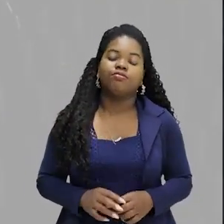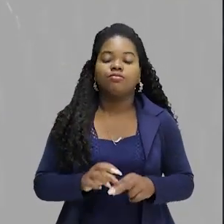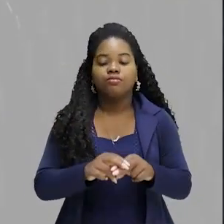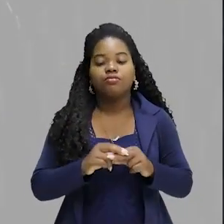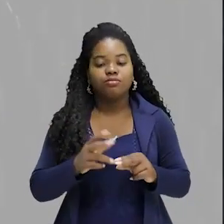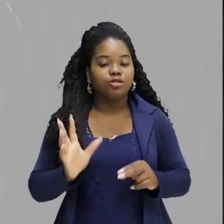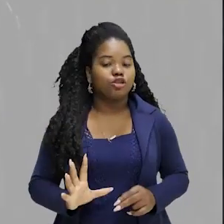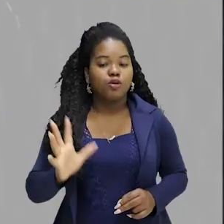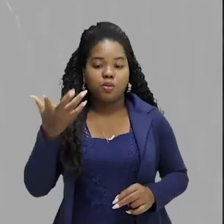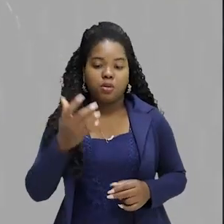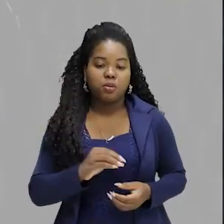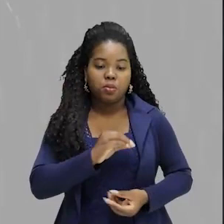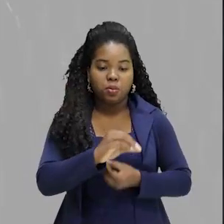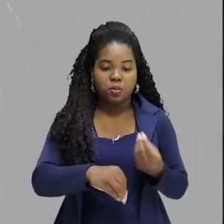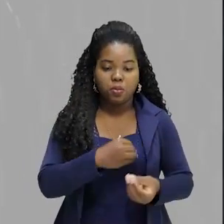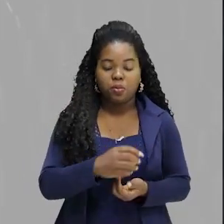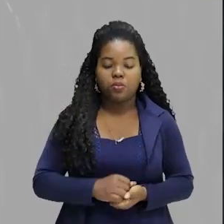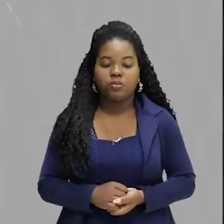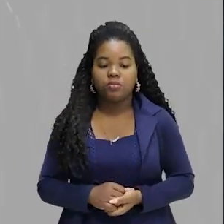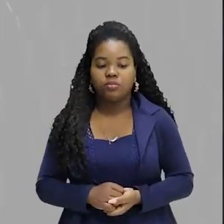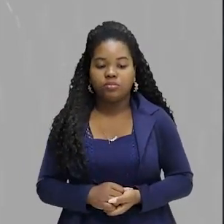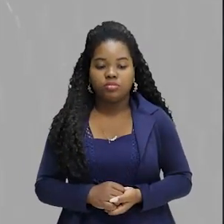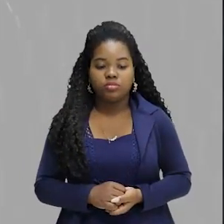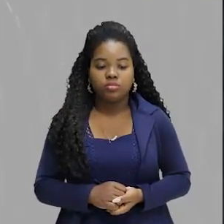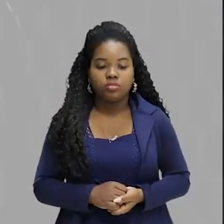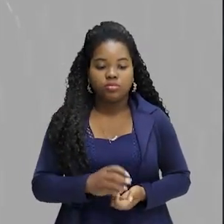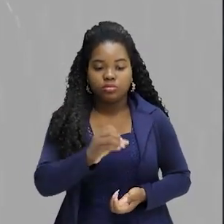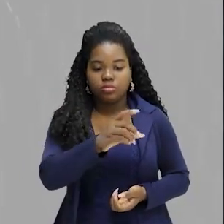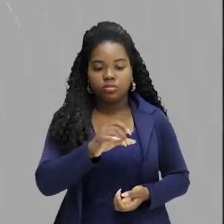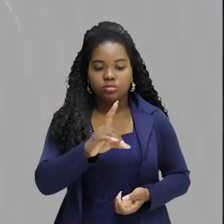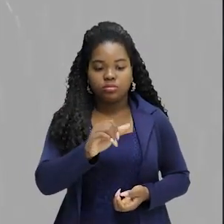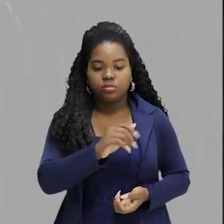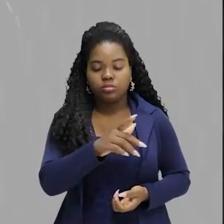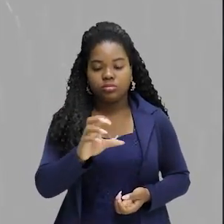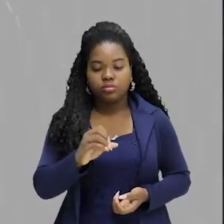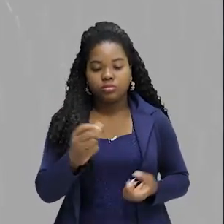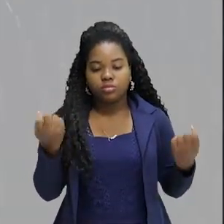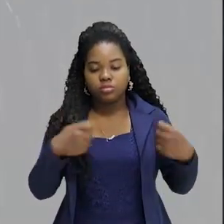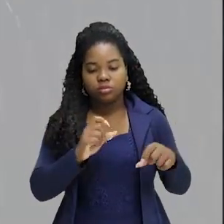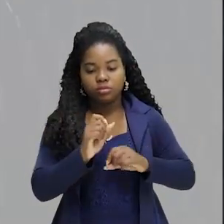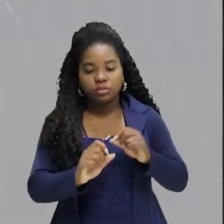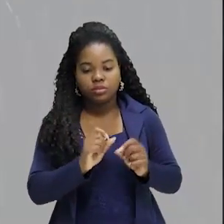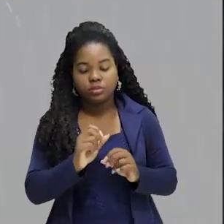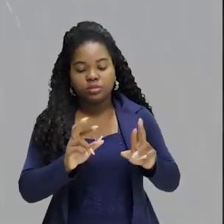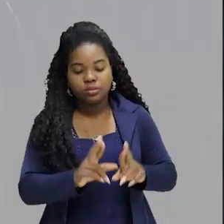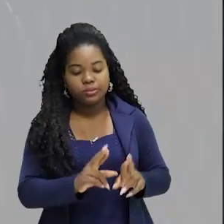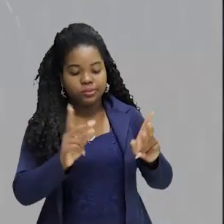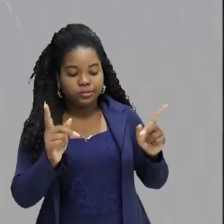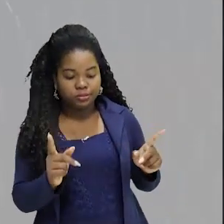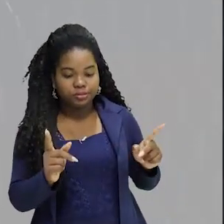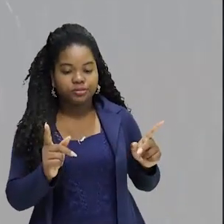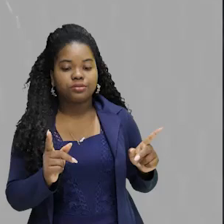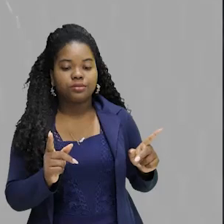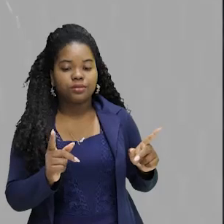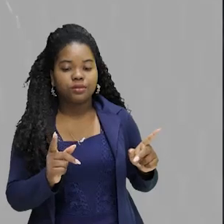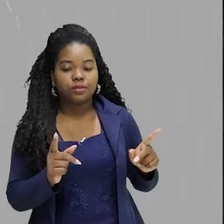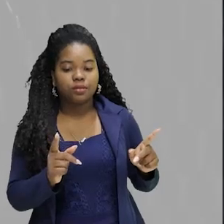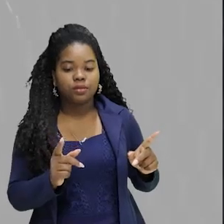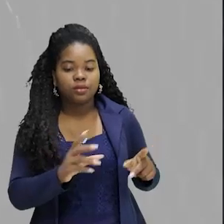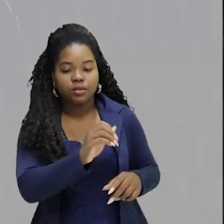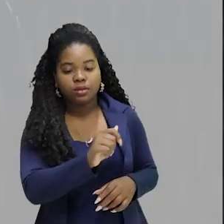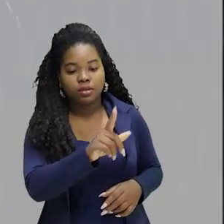reação, né? Então, por meio da oxidação, né, a gente consegue diferenciar